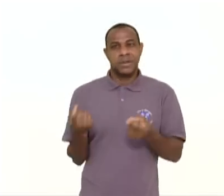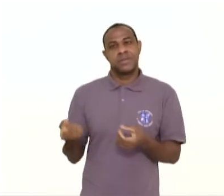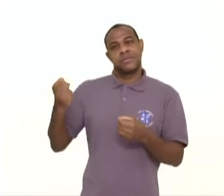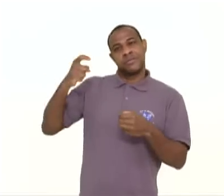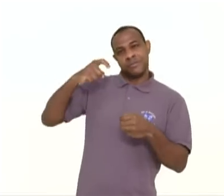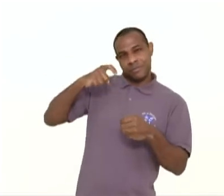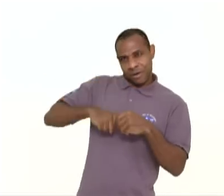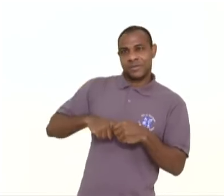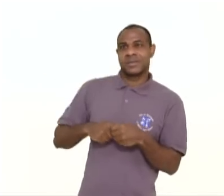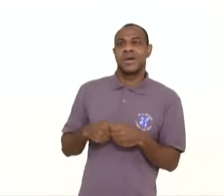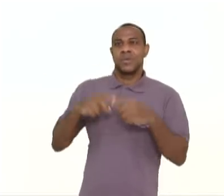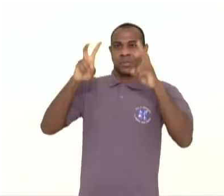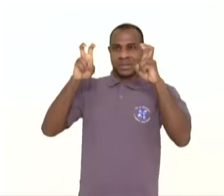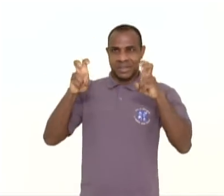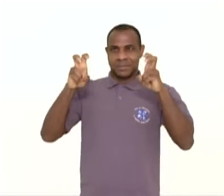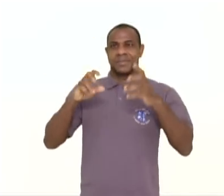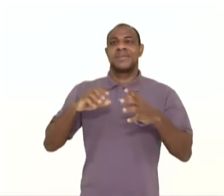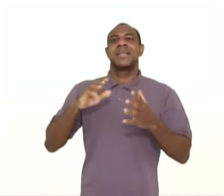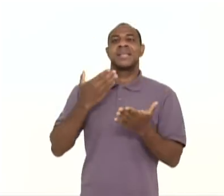com o tema da aula.